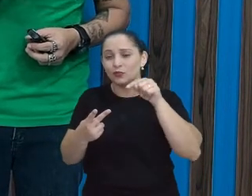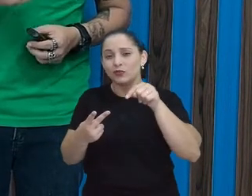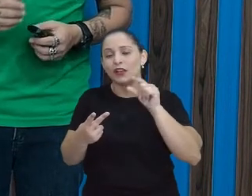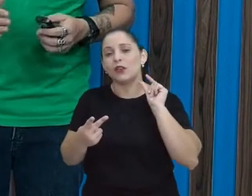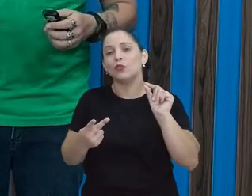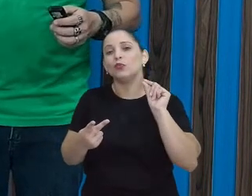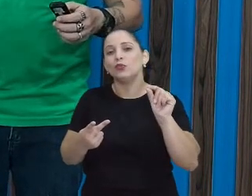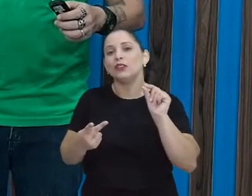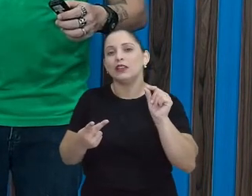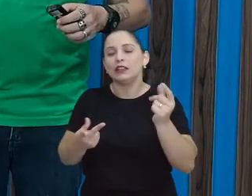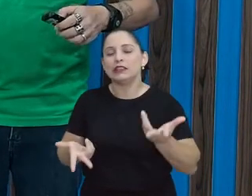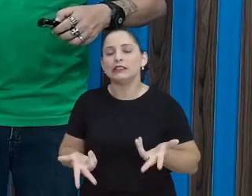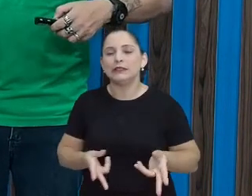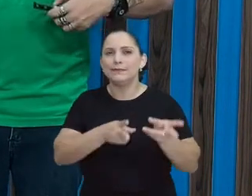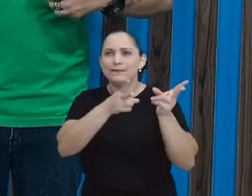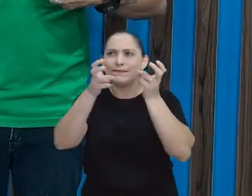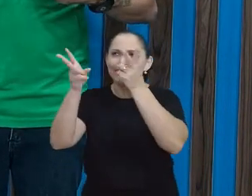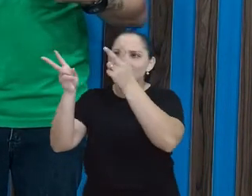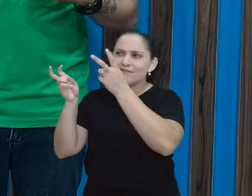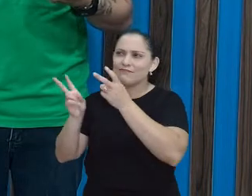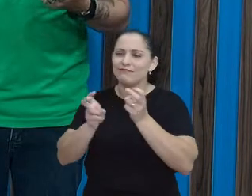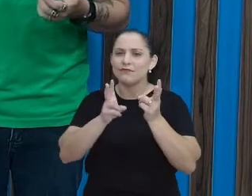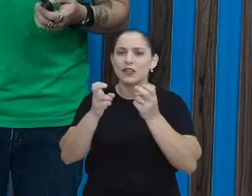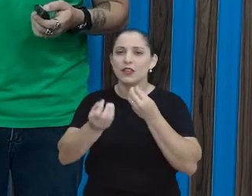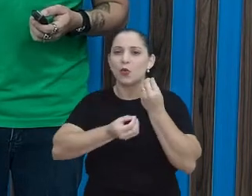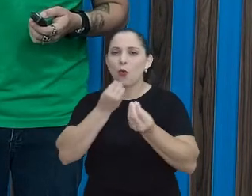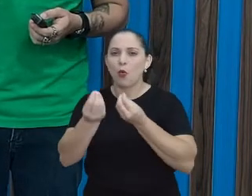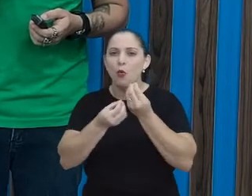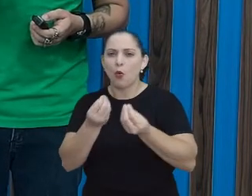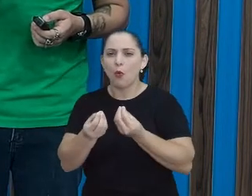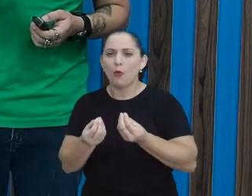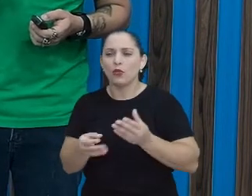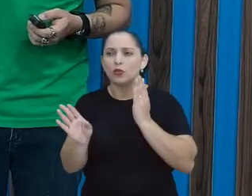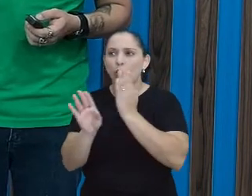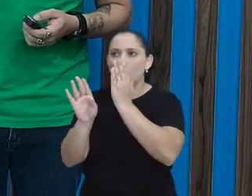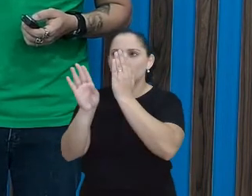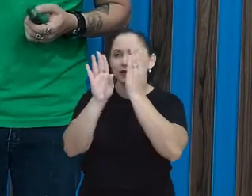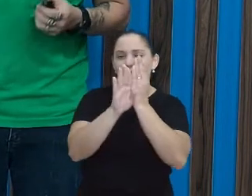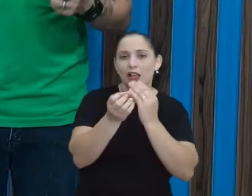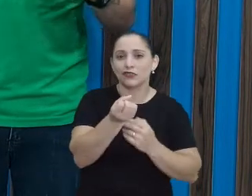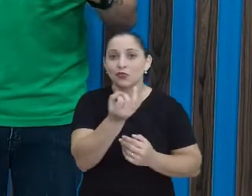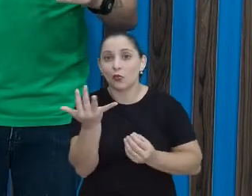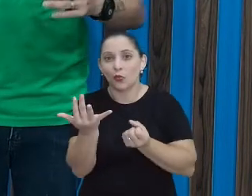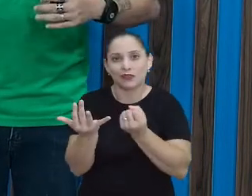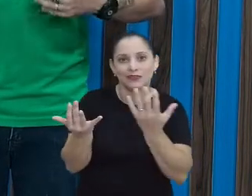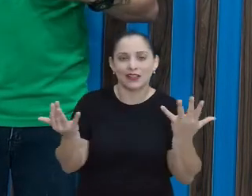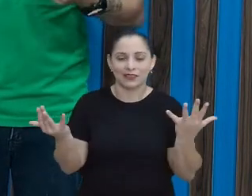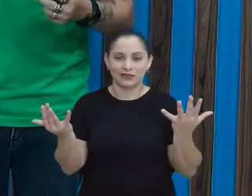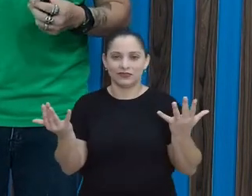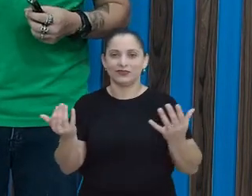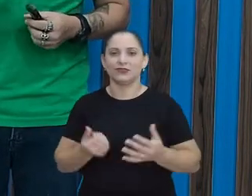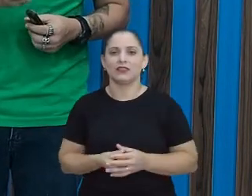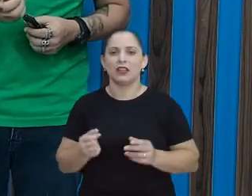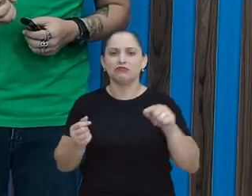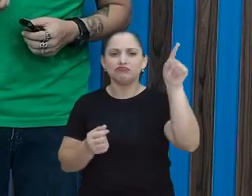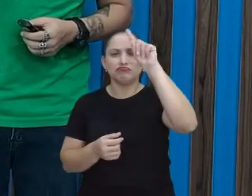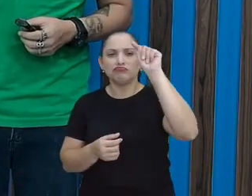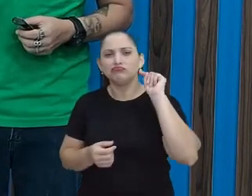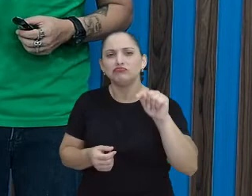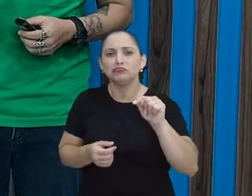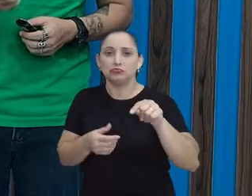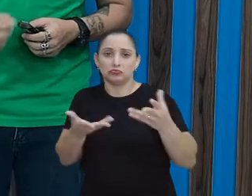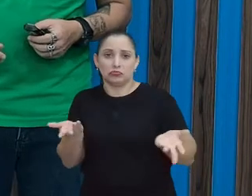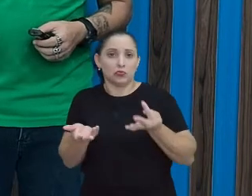essa daí, da gente tentar resolver de forma intuitiva, descobrindo o valor da incógnita, ou seja, a incógnita é uma